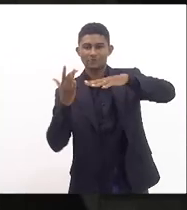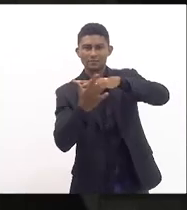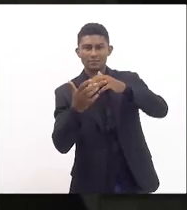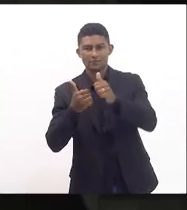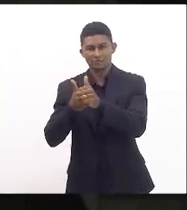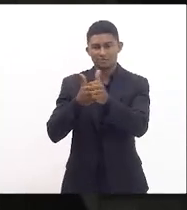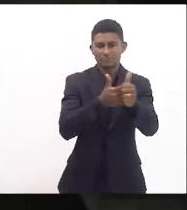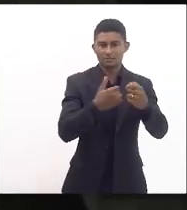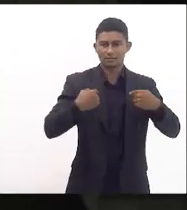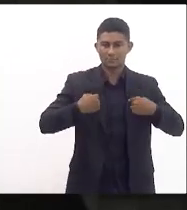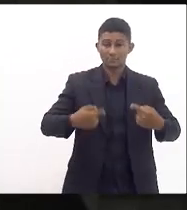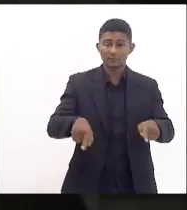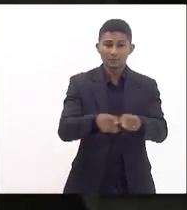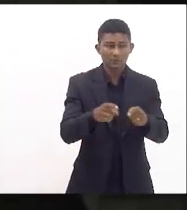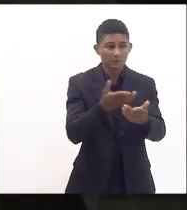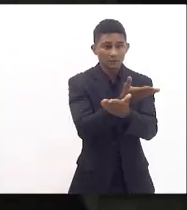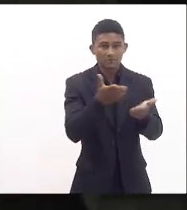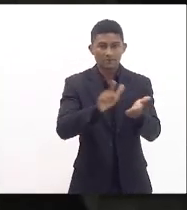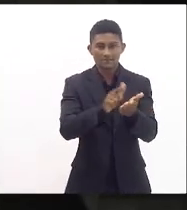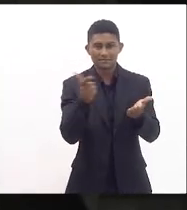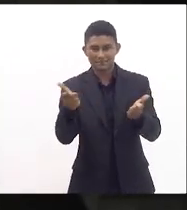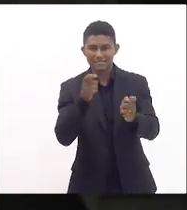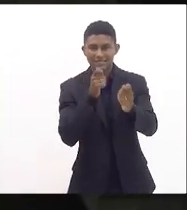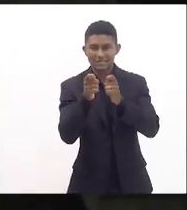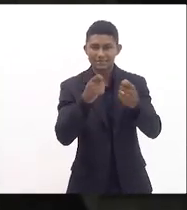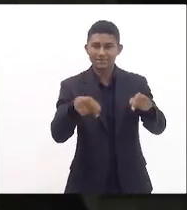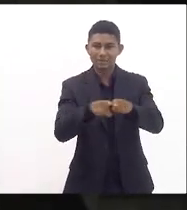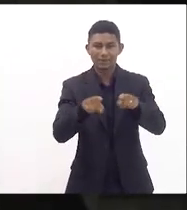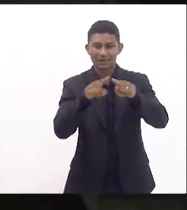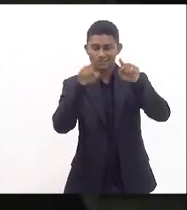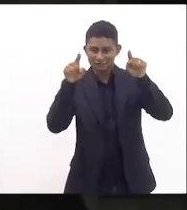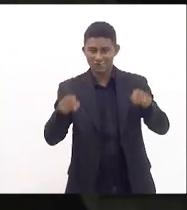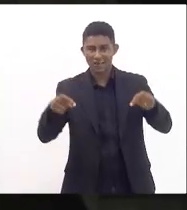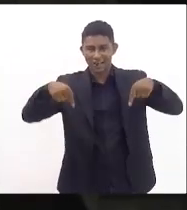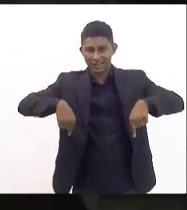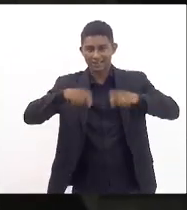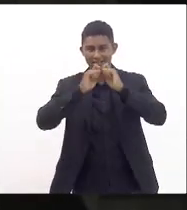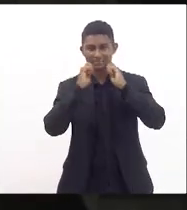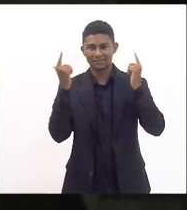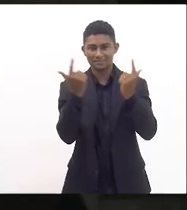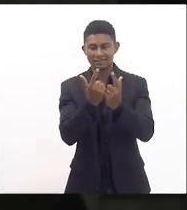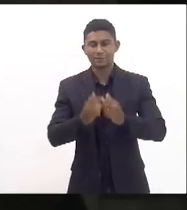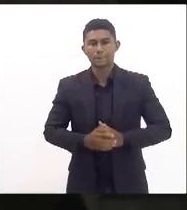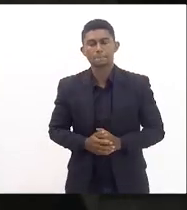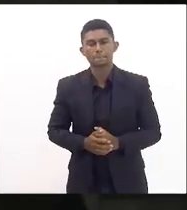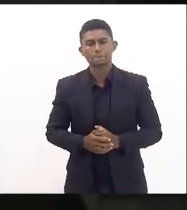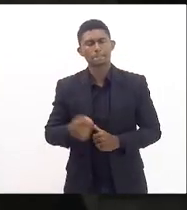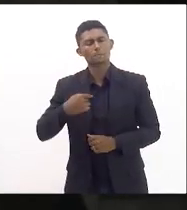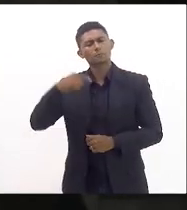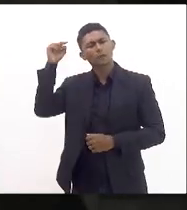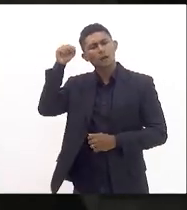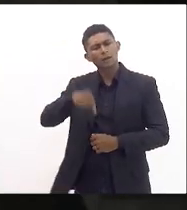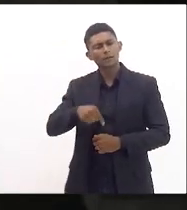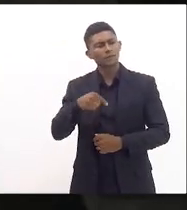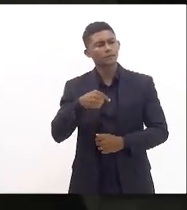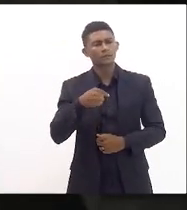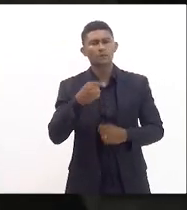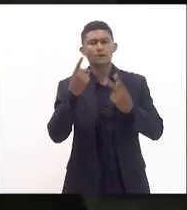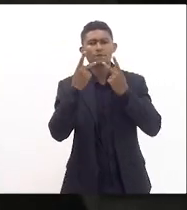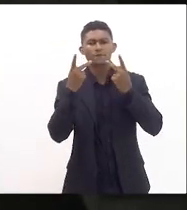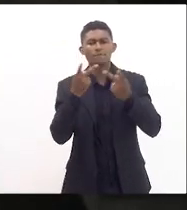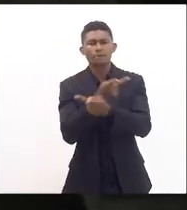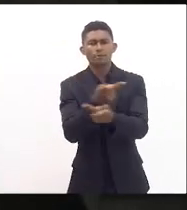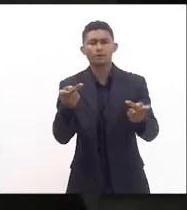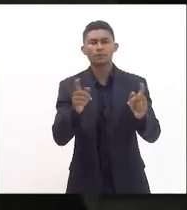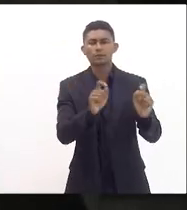e colegas de trabalho do Parlamento Estadual. Deputada Tia Ju, eu quero aqui me manifestar no dia de